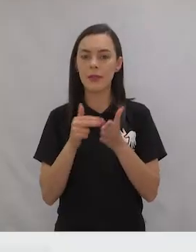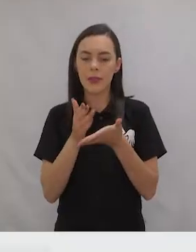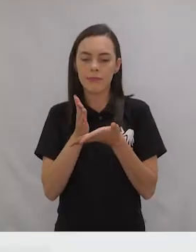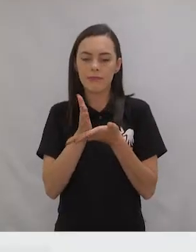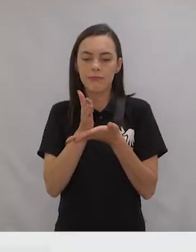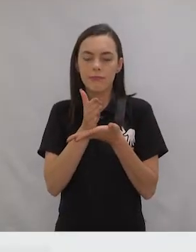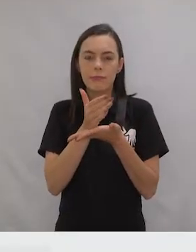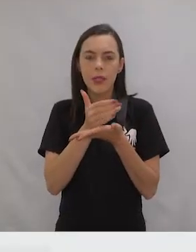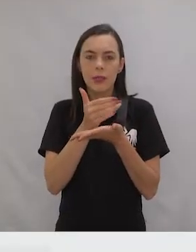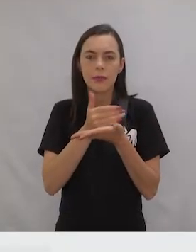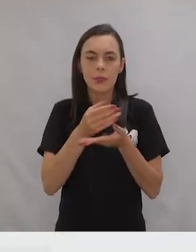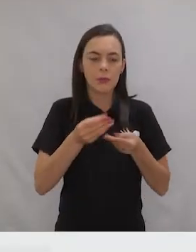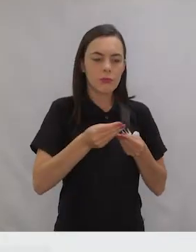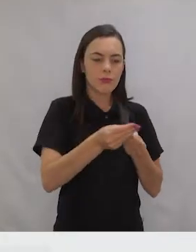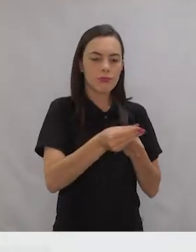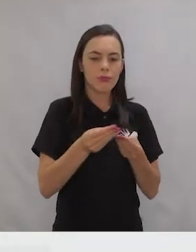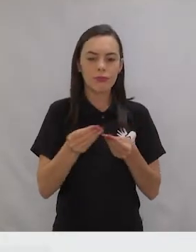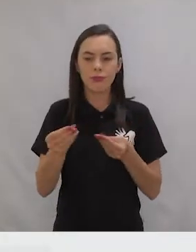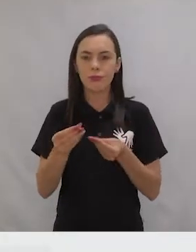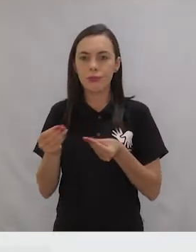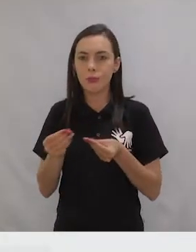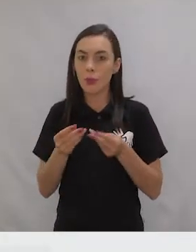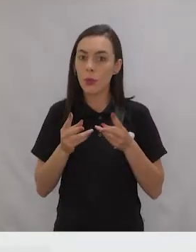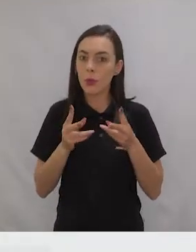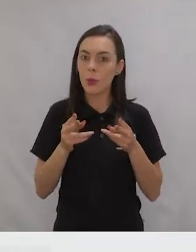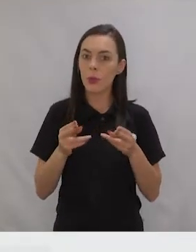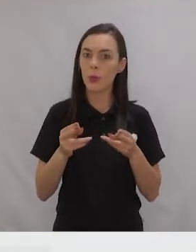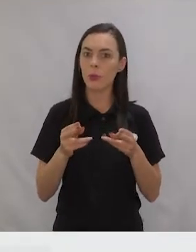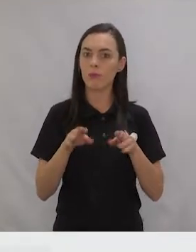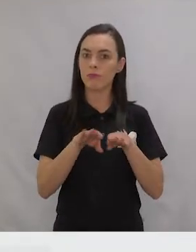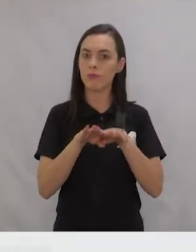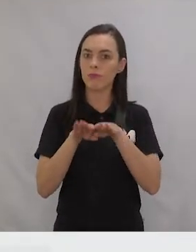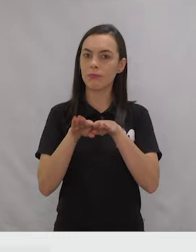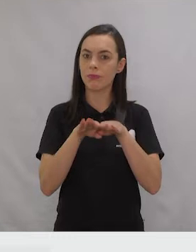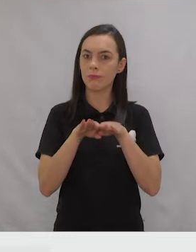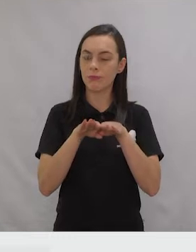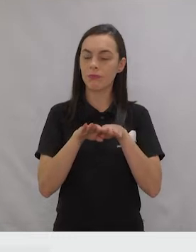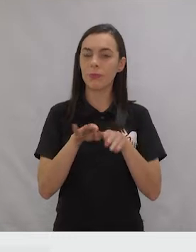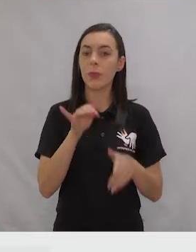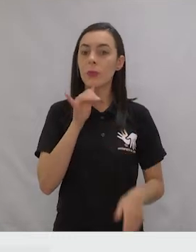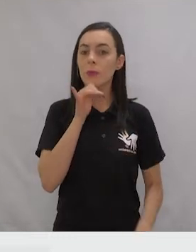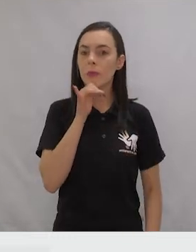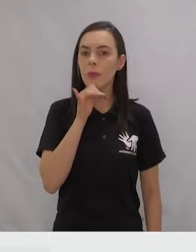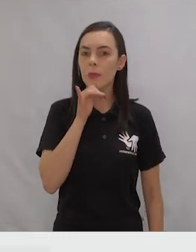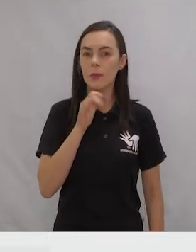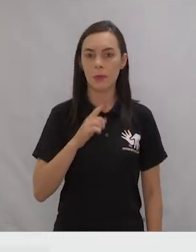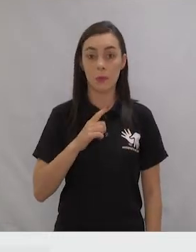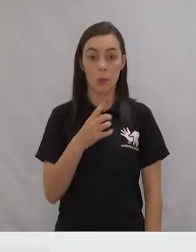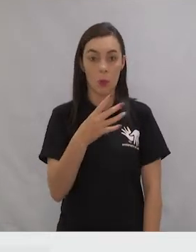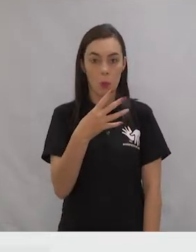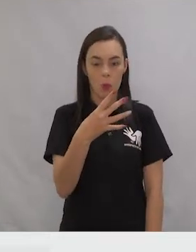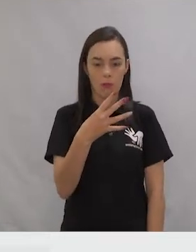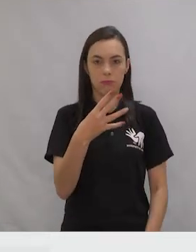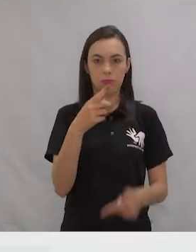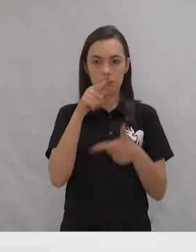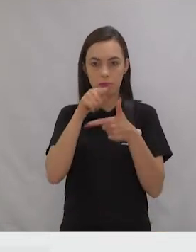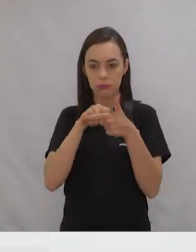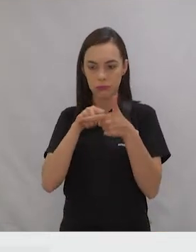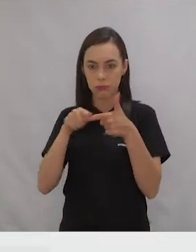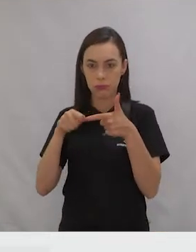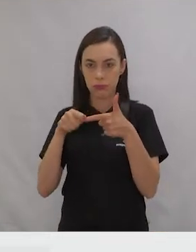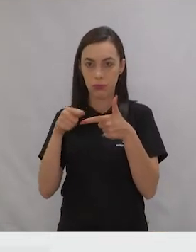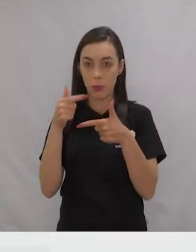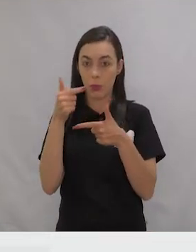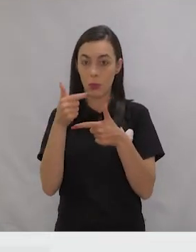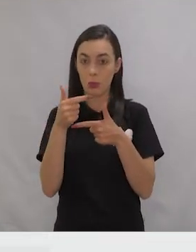em quantidades iguais, certo? Então, olhem aqui, eu tenho 4 divididos